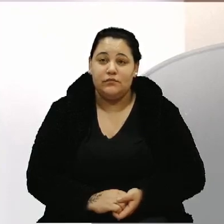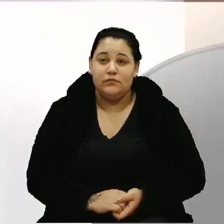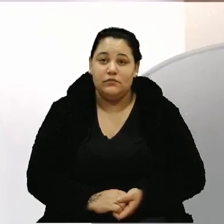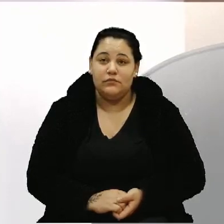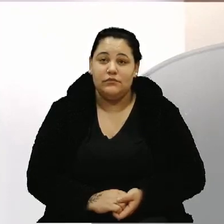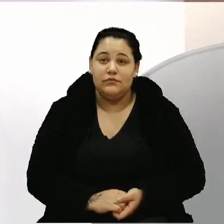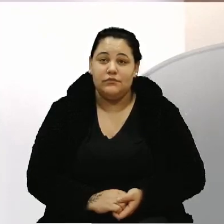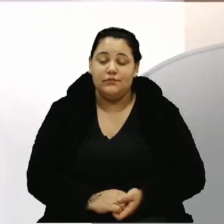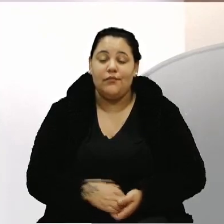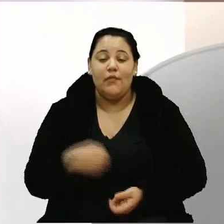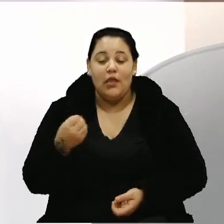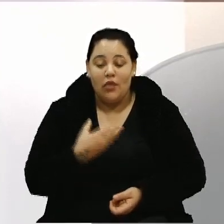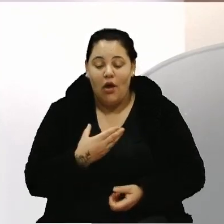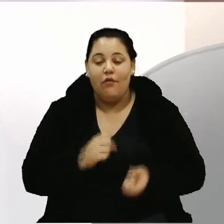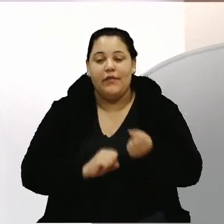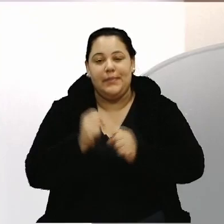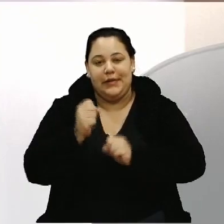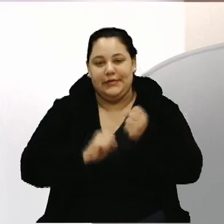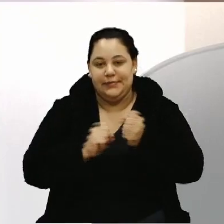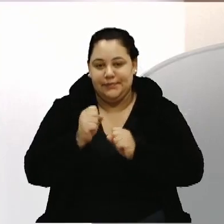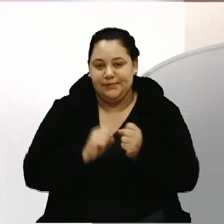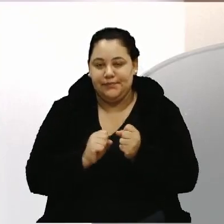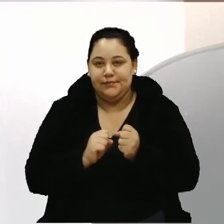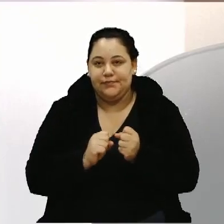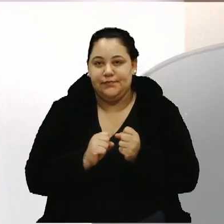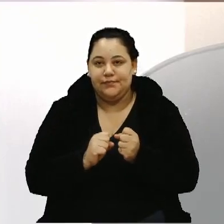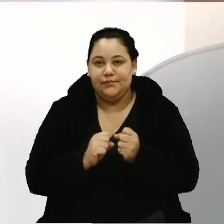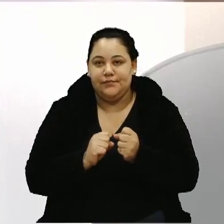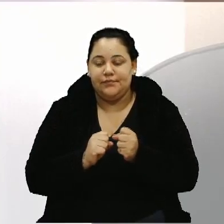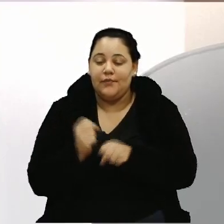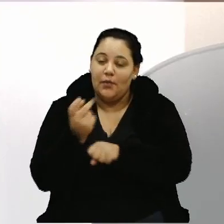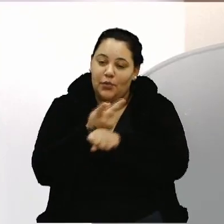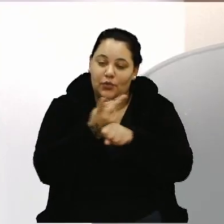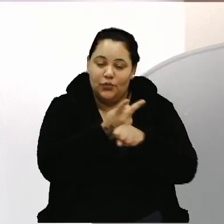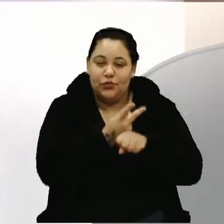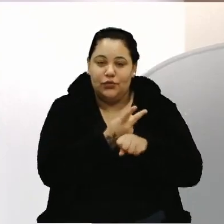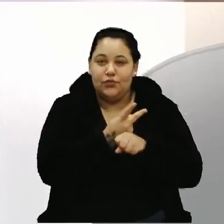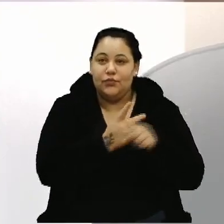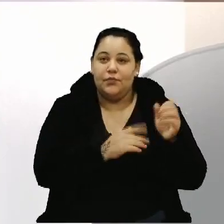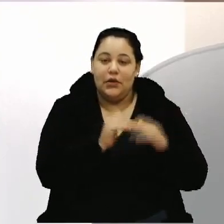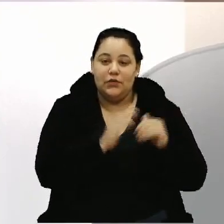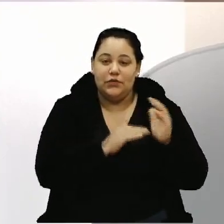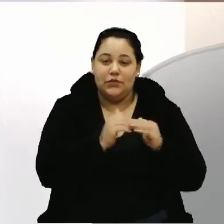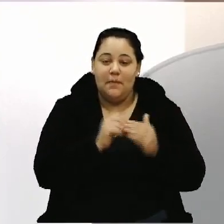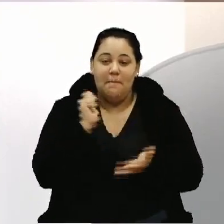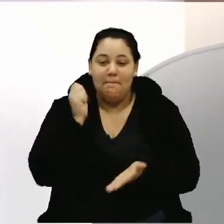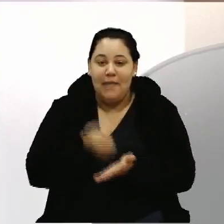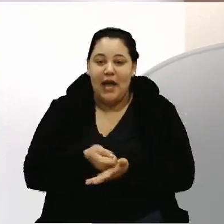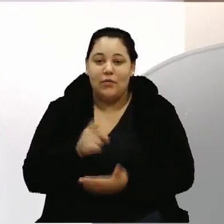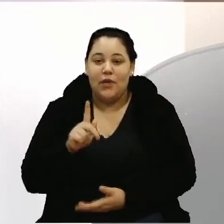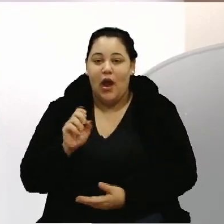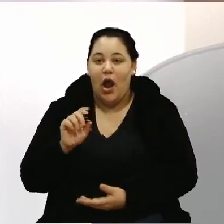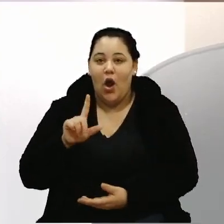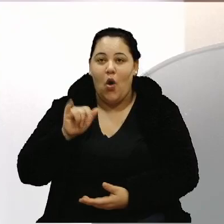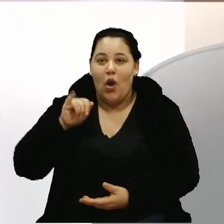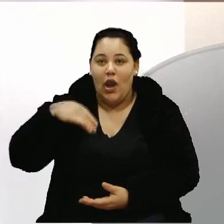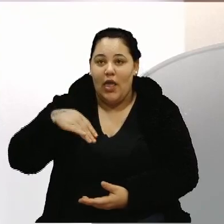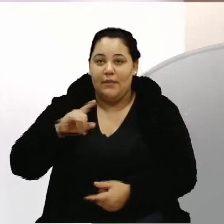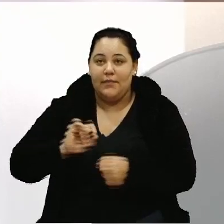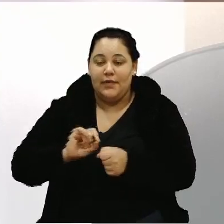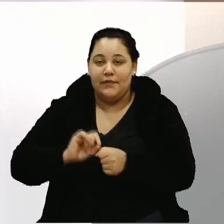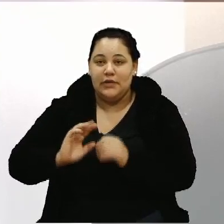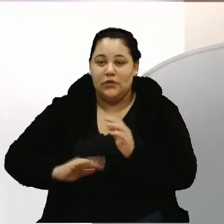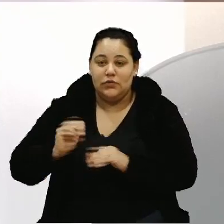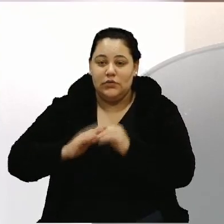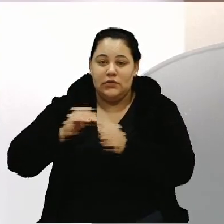Uma nova empresa se buscou para construir, pago pela Golim, para construir a Capela Mortuária do Vila